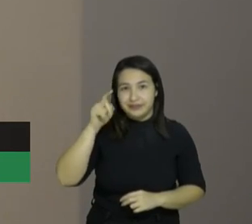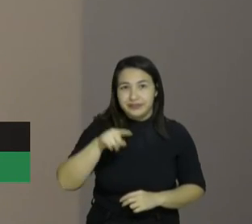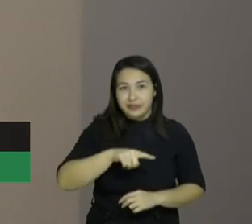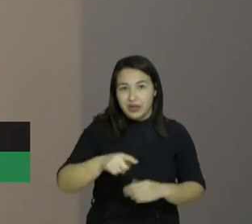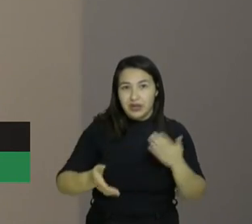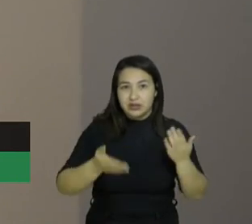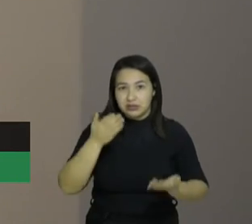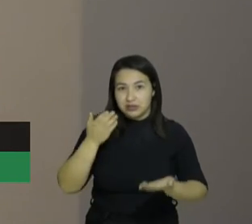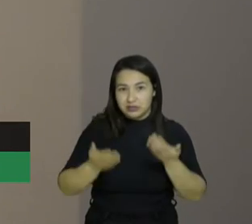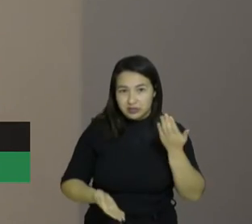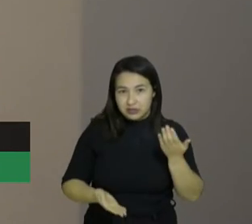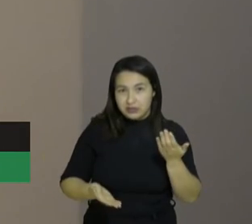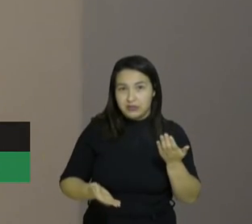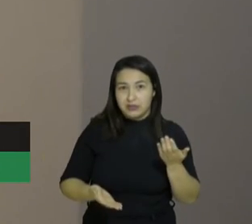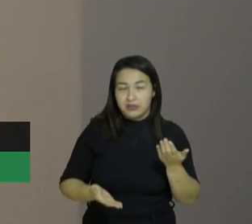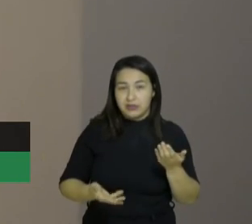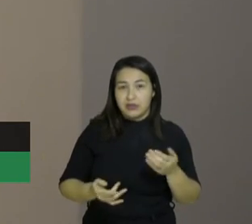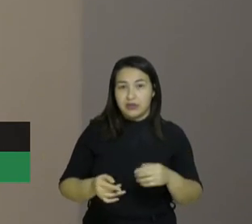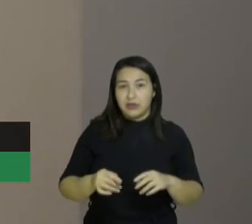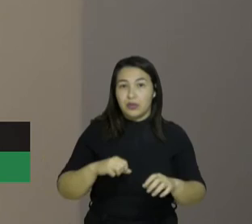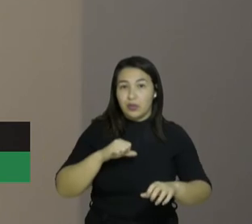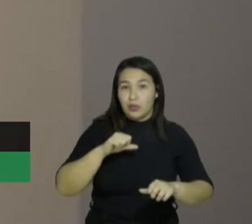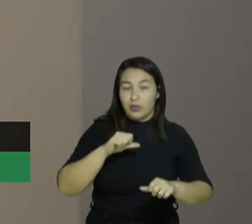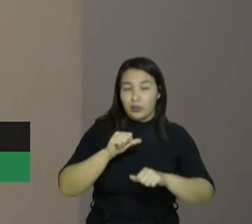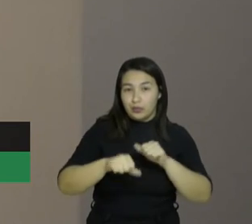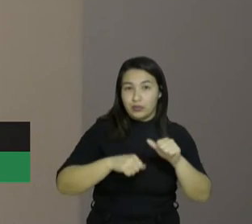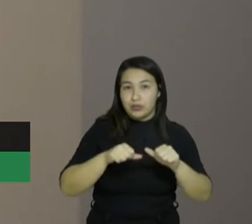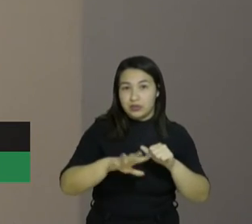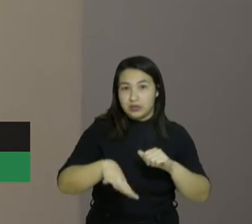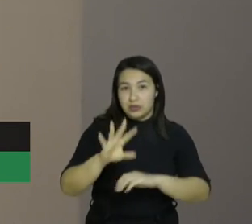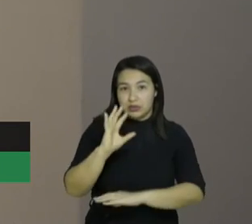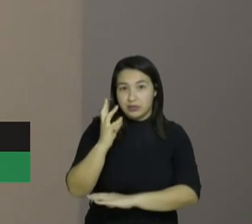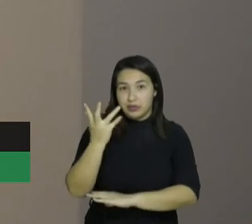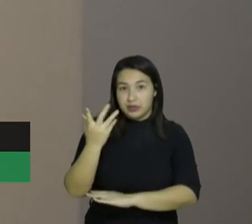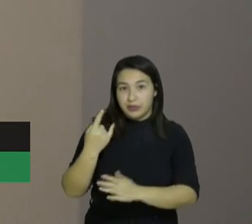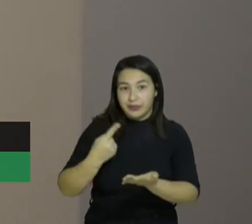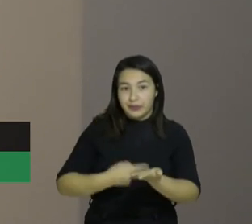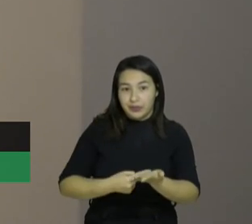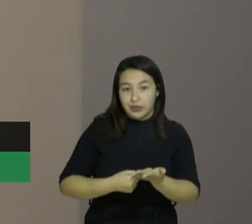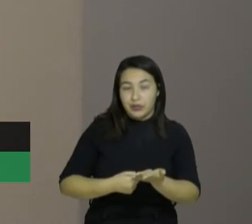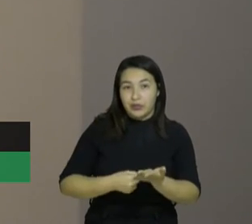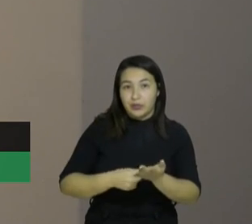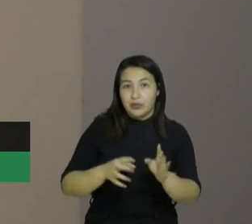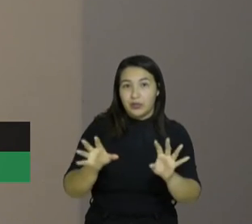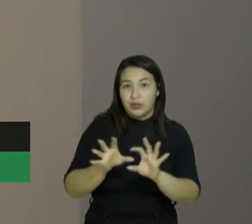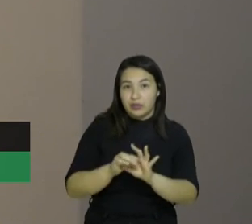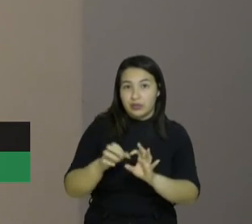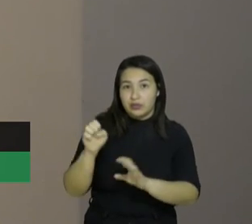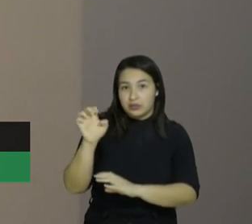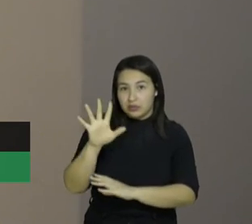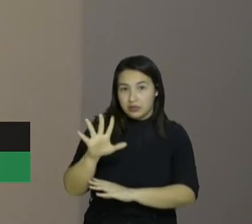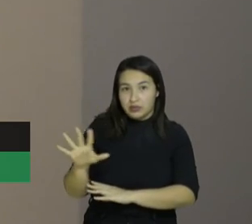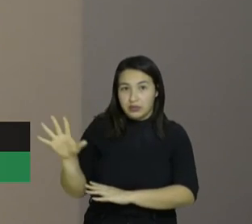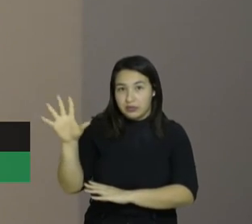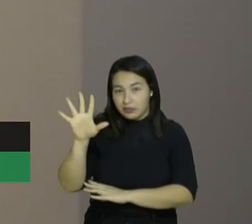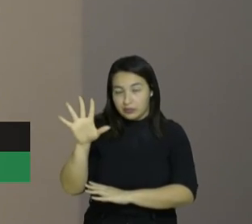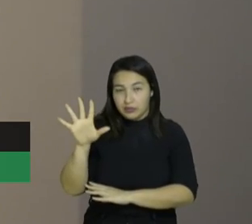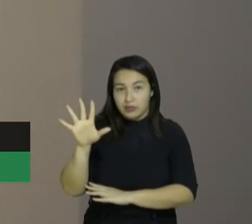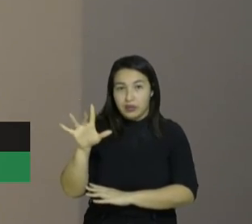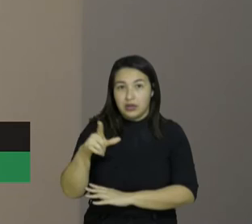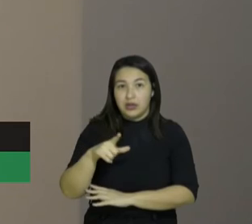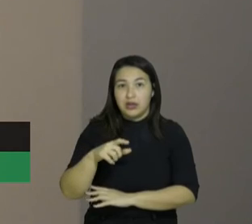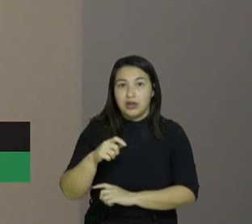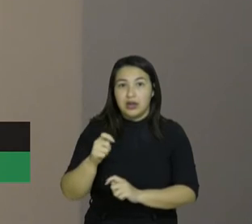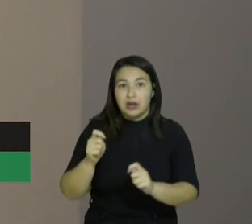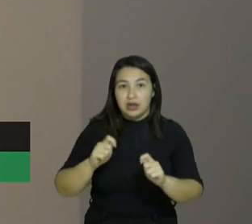poluição e degradação ambiental um acordo comercial do mercul com a união europeia tem o potencial para moldar as